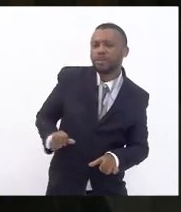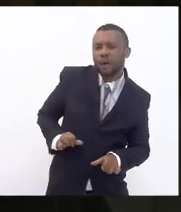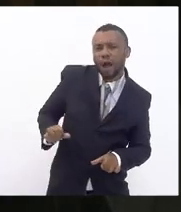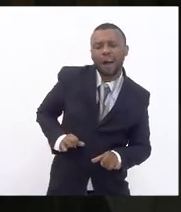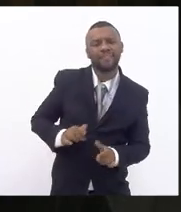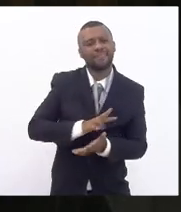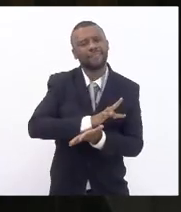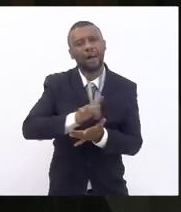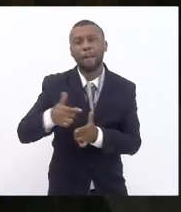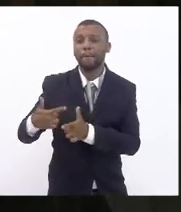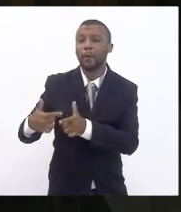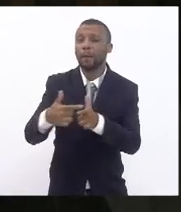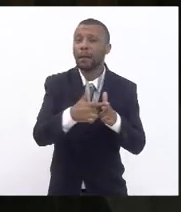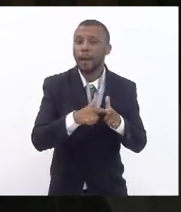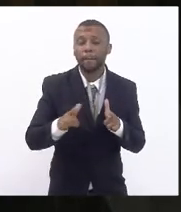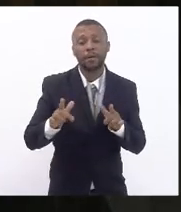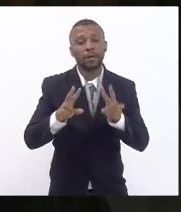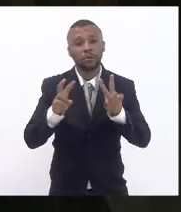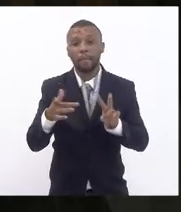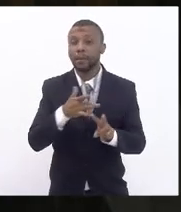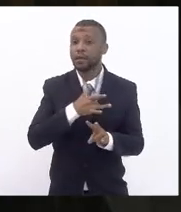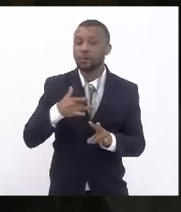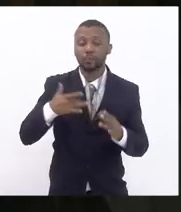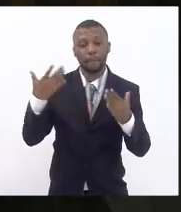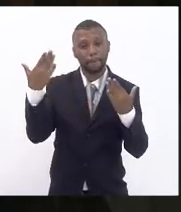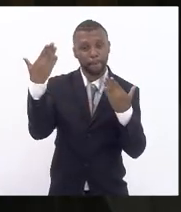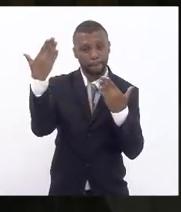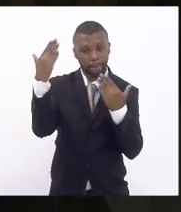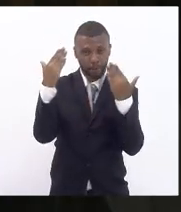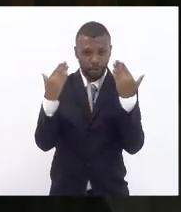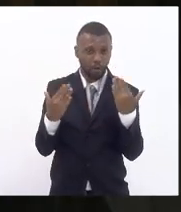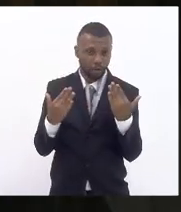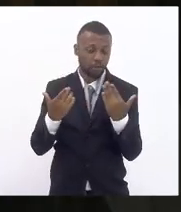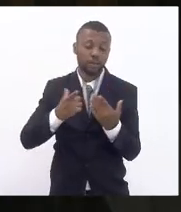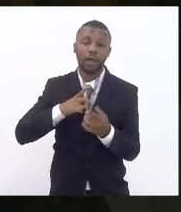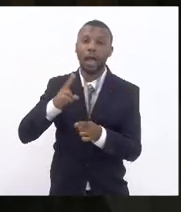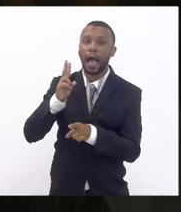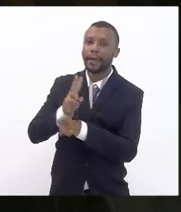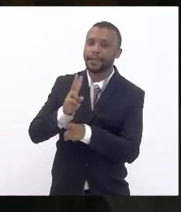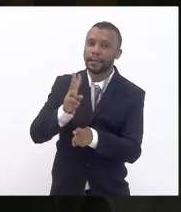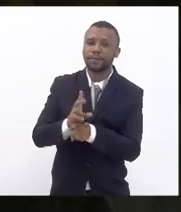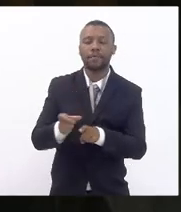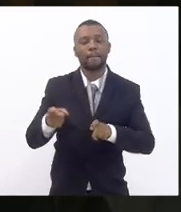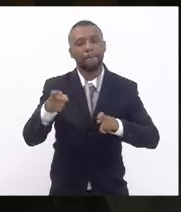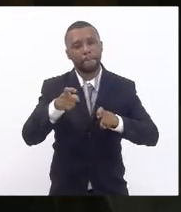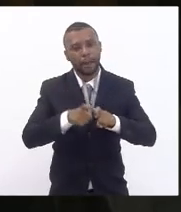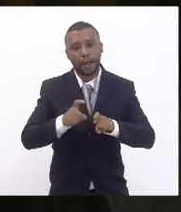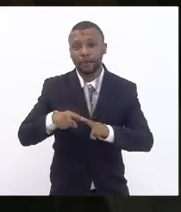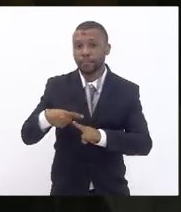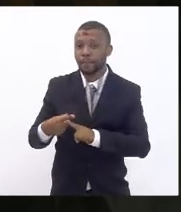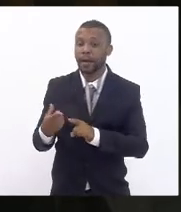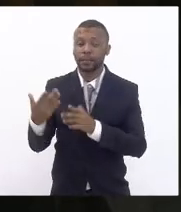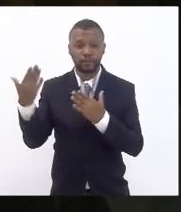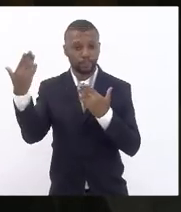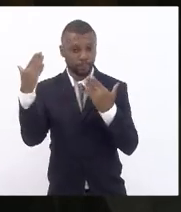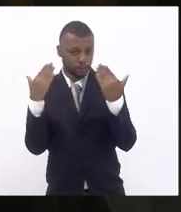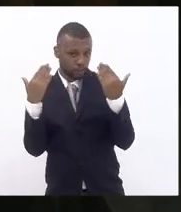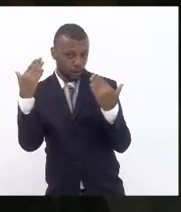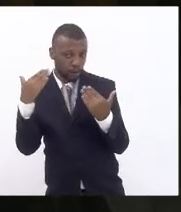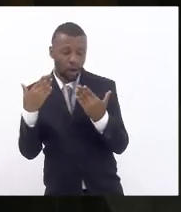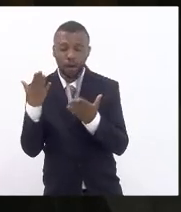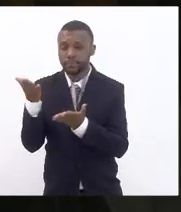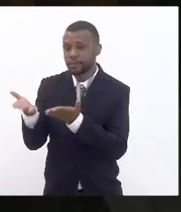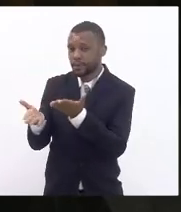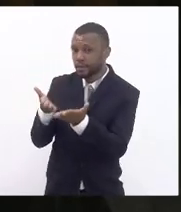diferentes problemas relacionados à saúde mental. Você tem não só atendimento médico, psicológico, como também